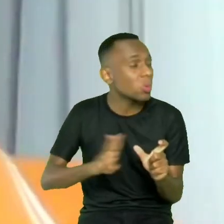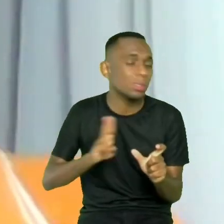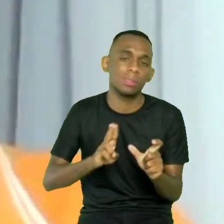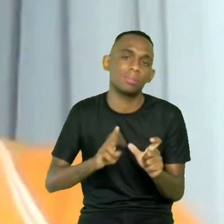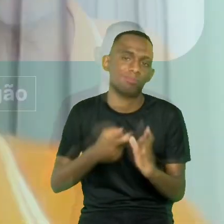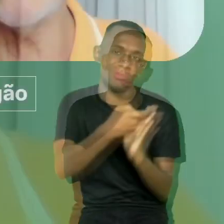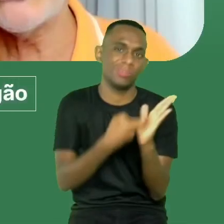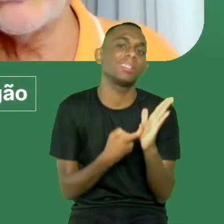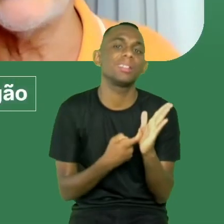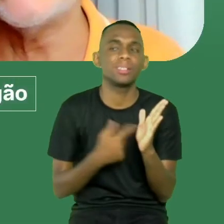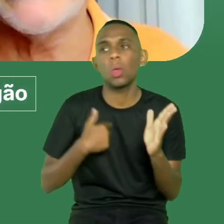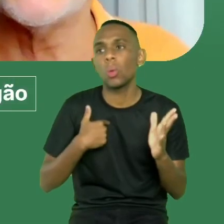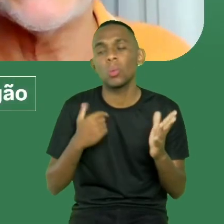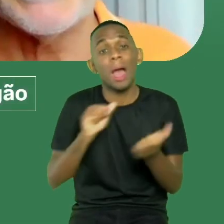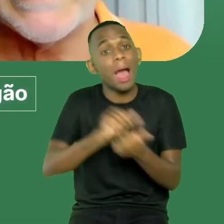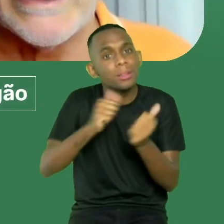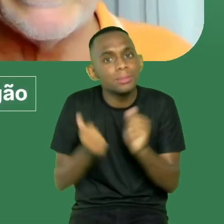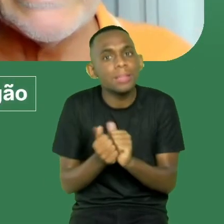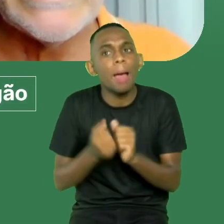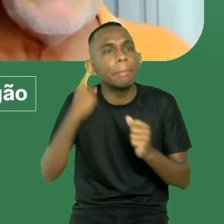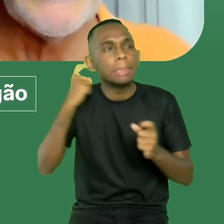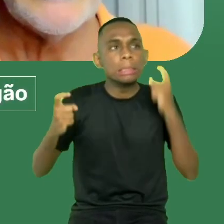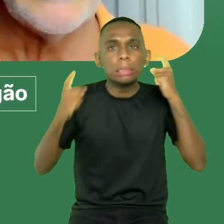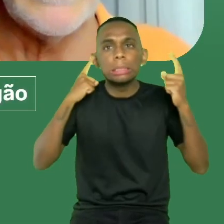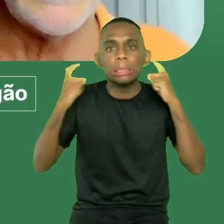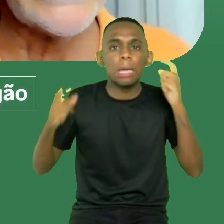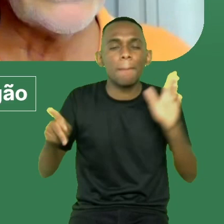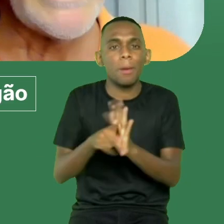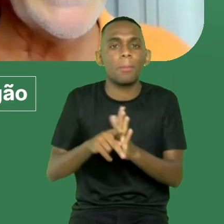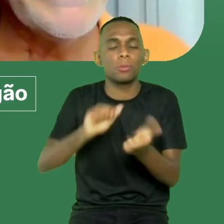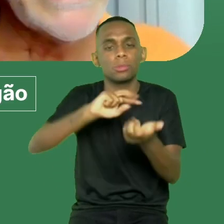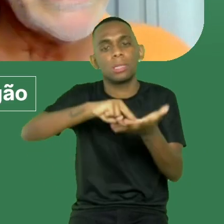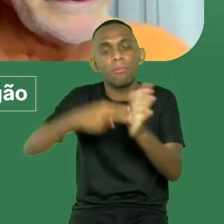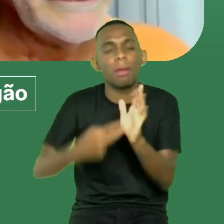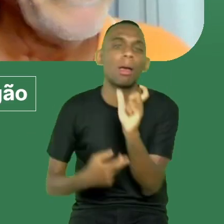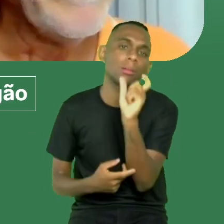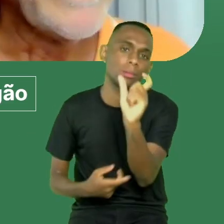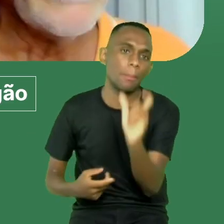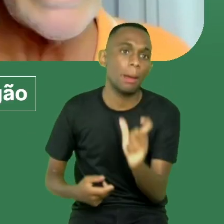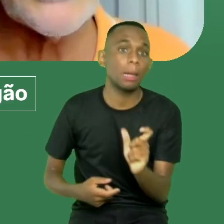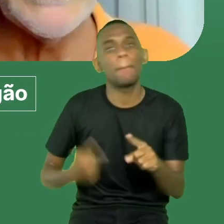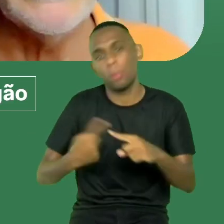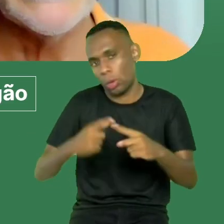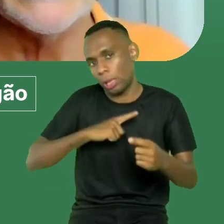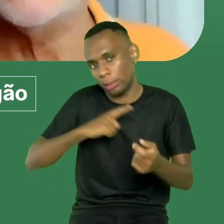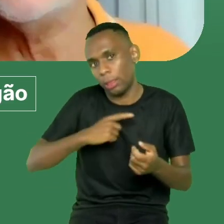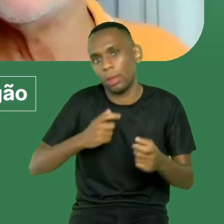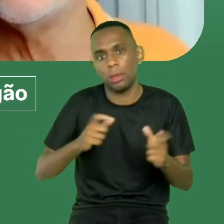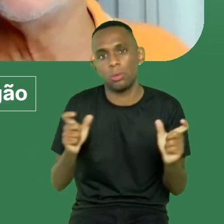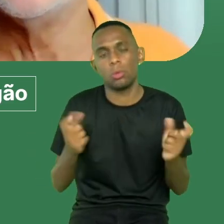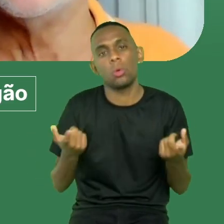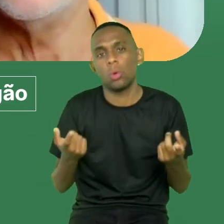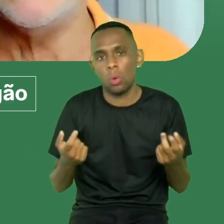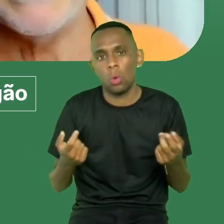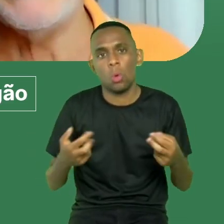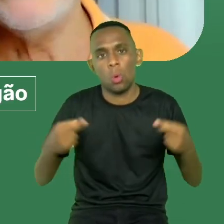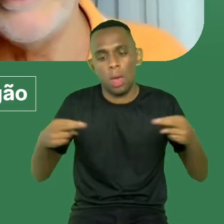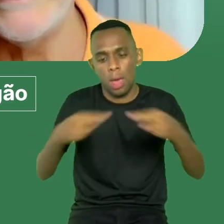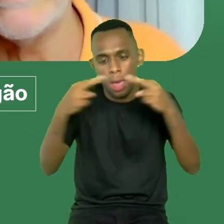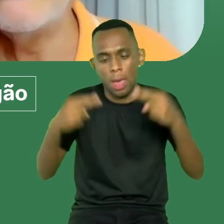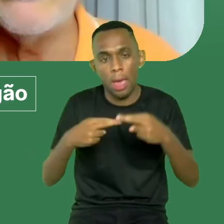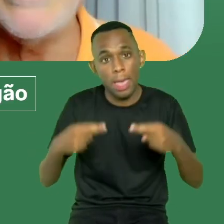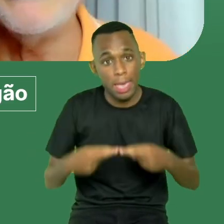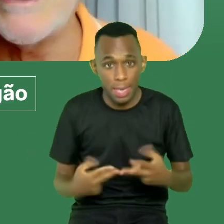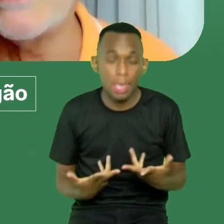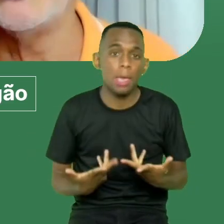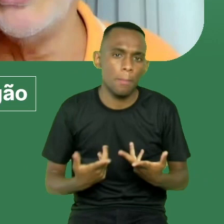eu brinco muito aqui com a sonoridade das palavras, e a questão da rima. Eu acho a rima bem